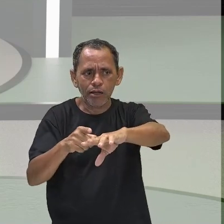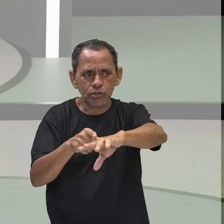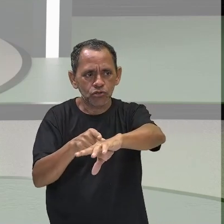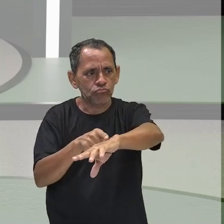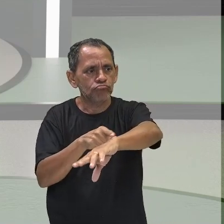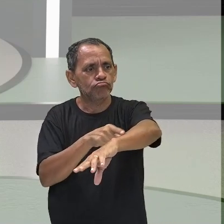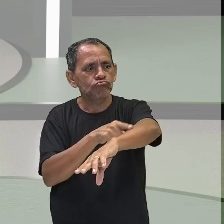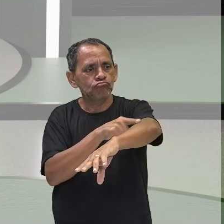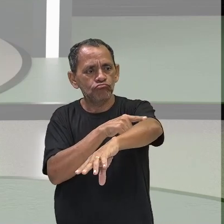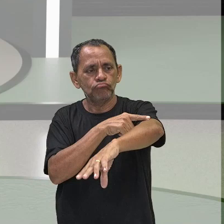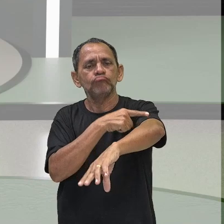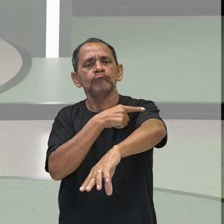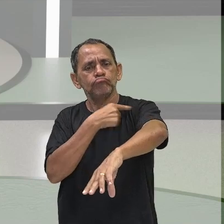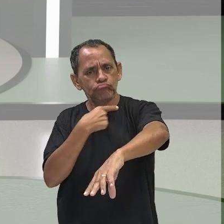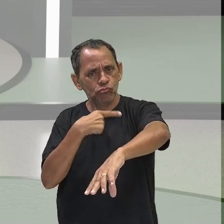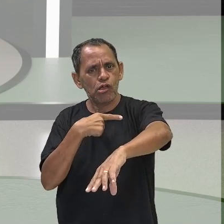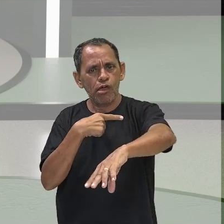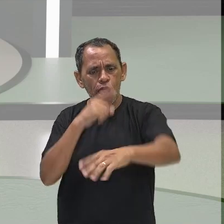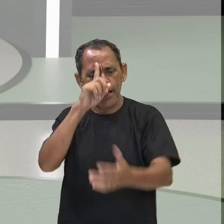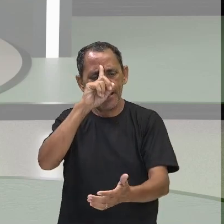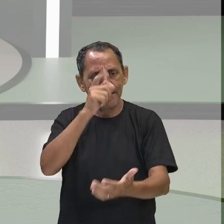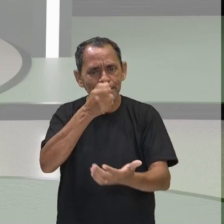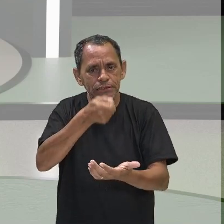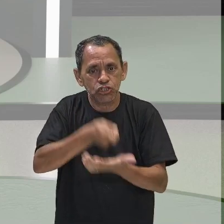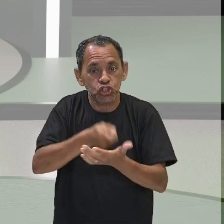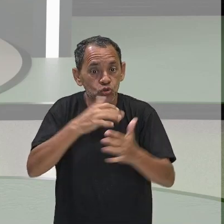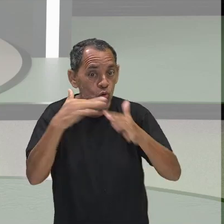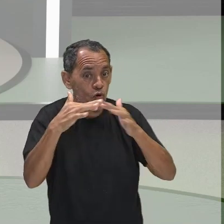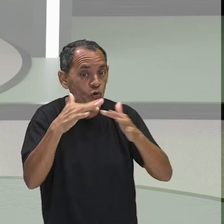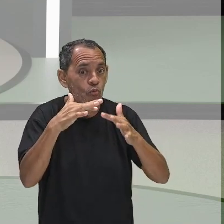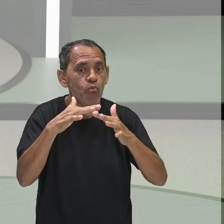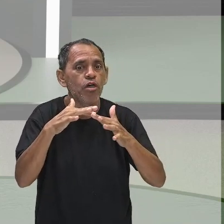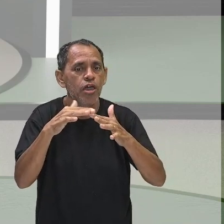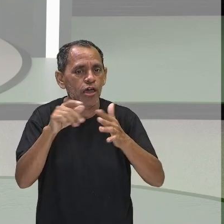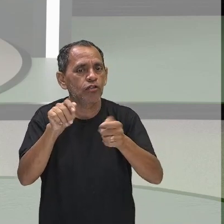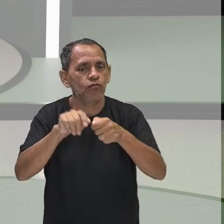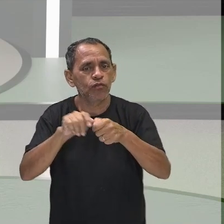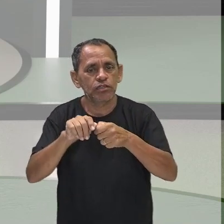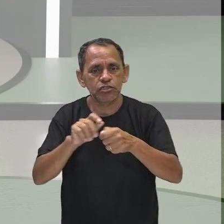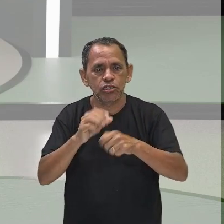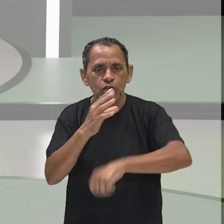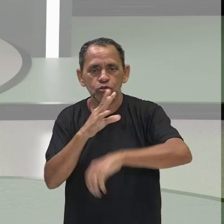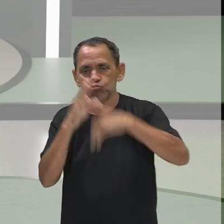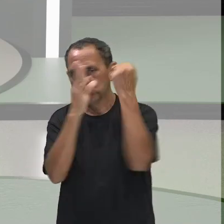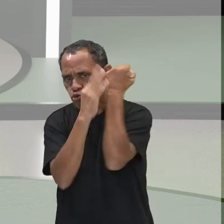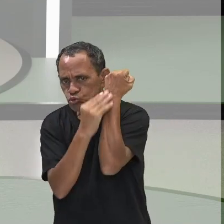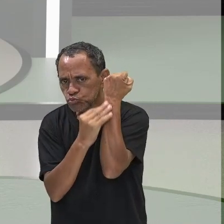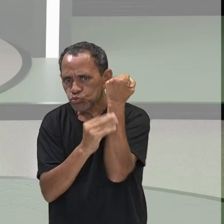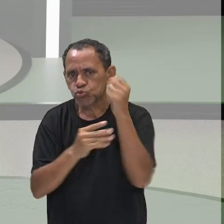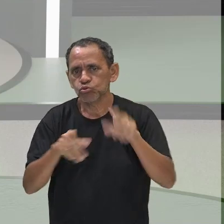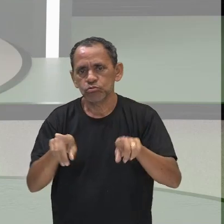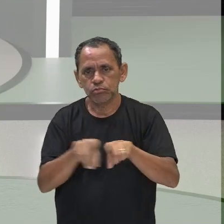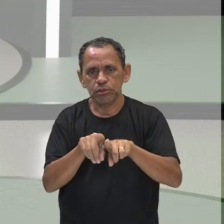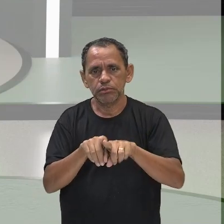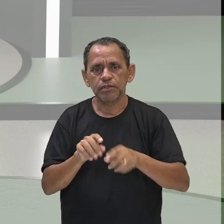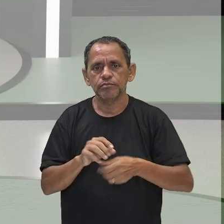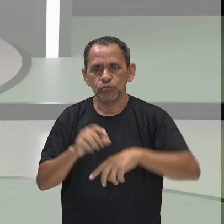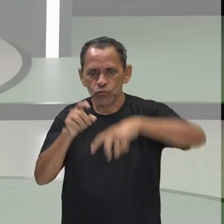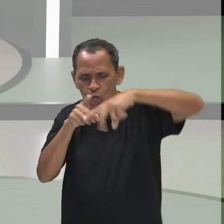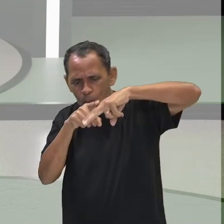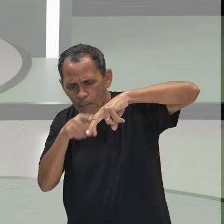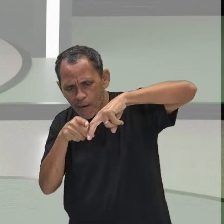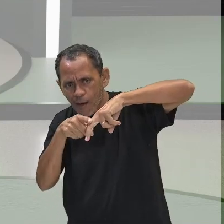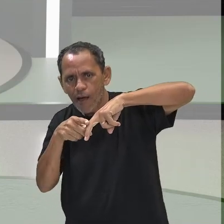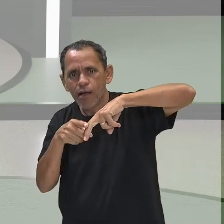o movimento ser executado lá nos músculos, tá? Já vamos lá avançar um pouco mais aí,